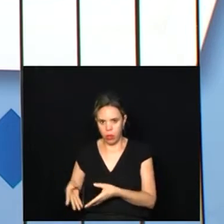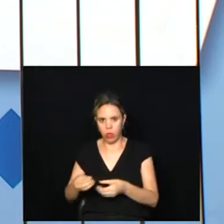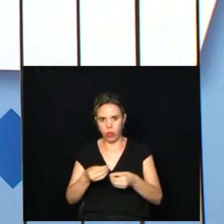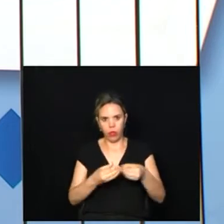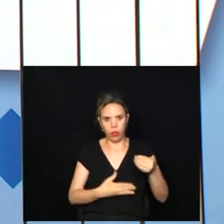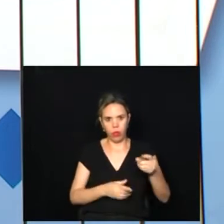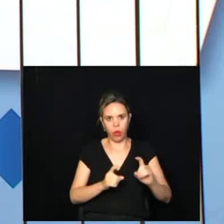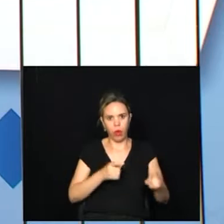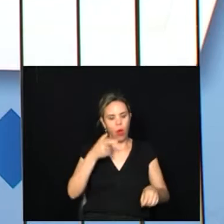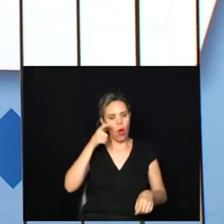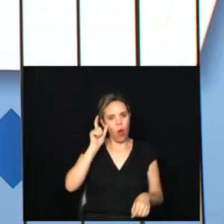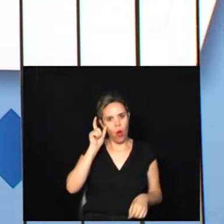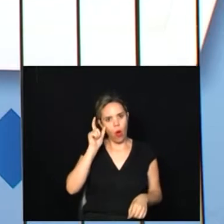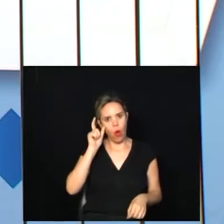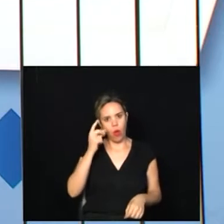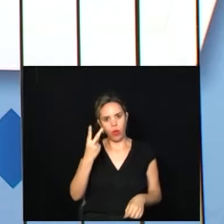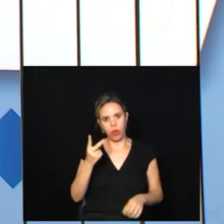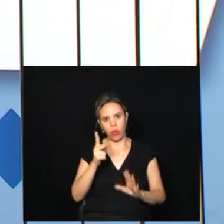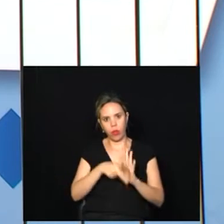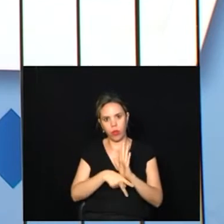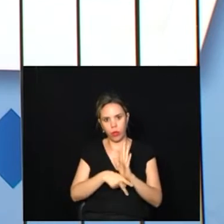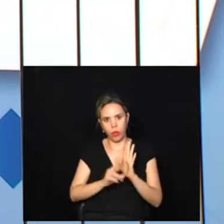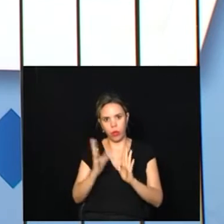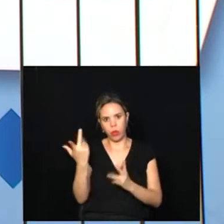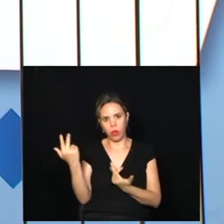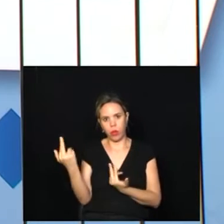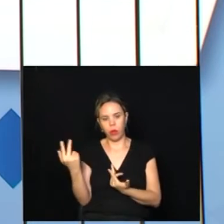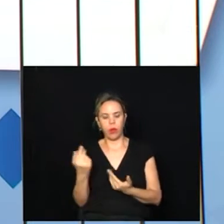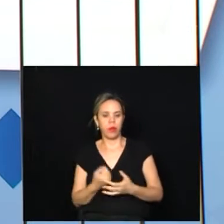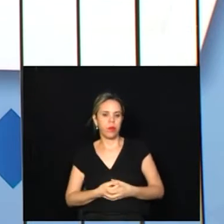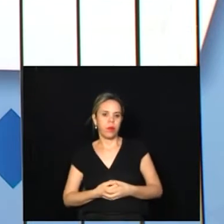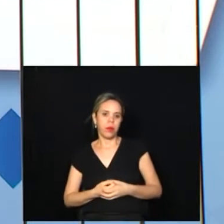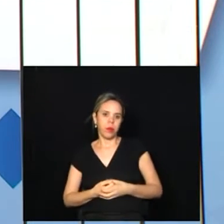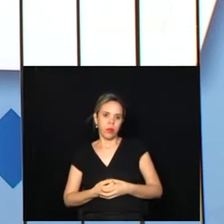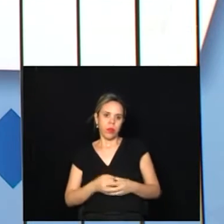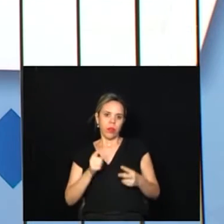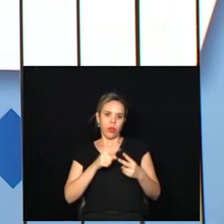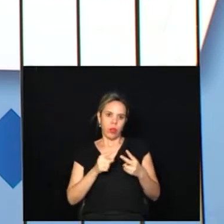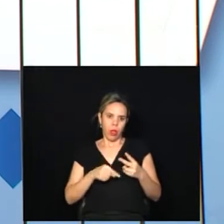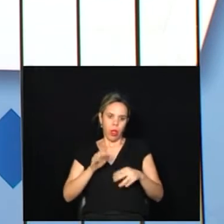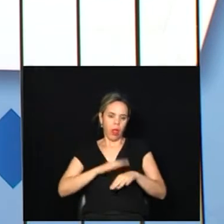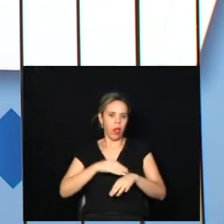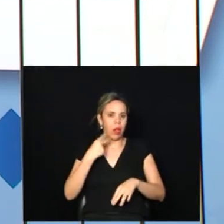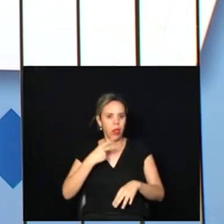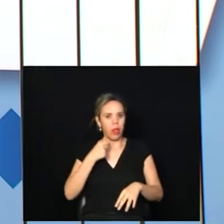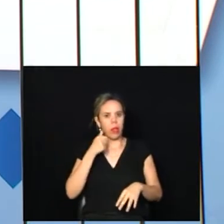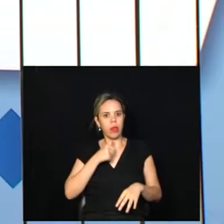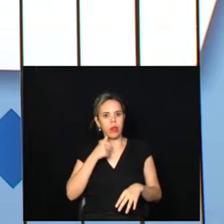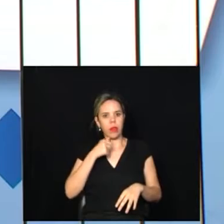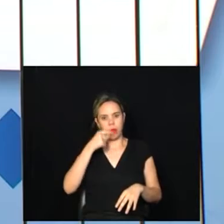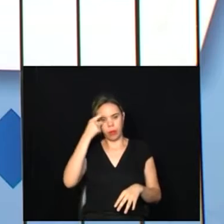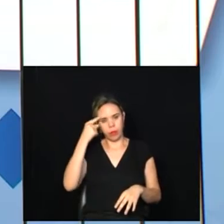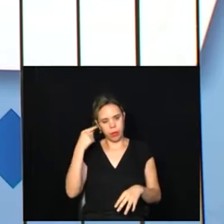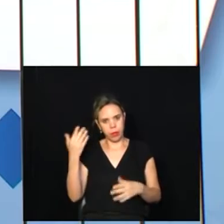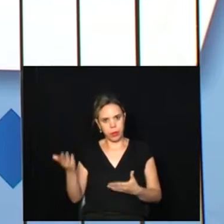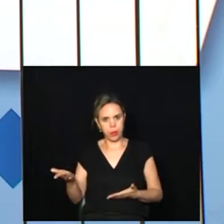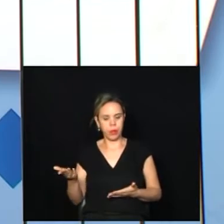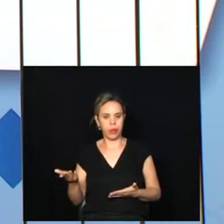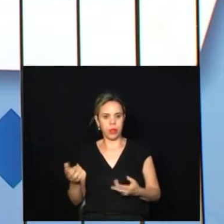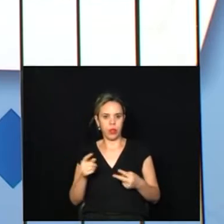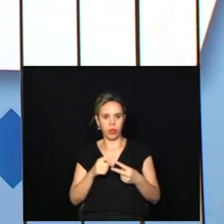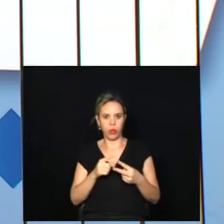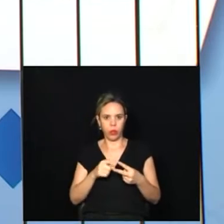e ontem nós tivemos também 2 projetos que aconteceram isso, olha. Os 2 são de autoria da vereadora Paola Miguel.